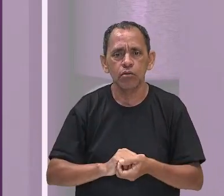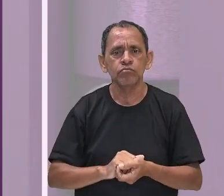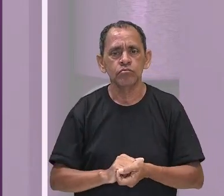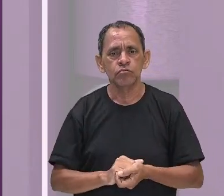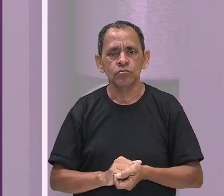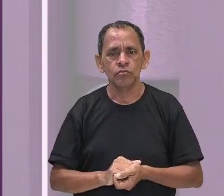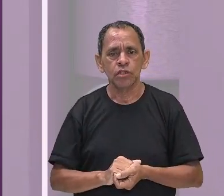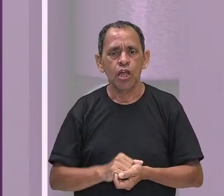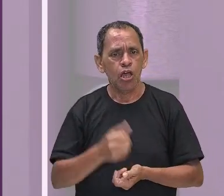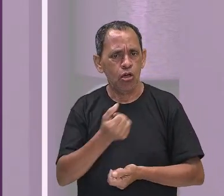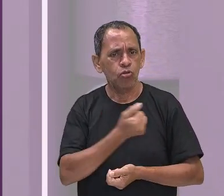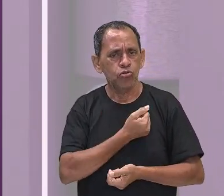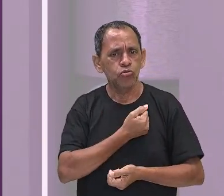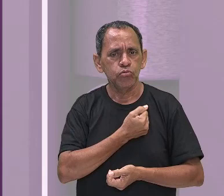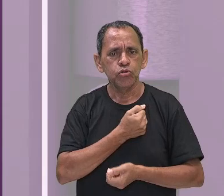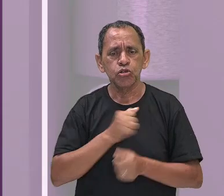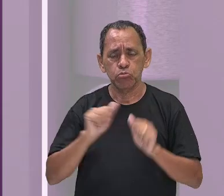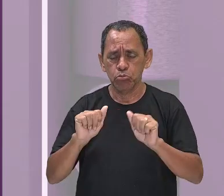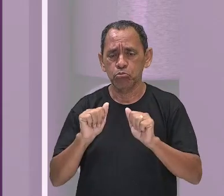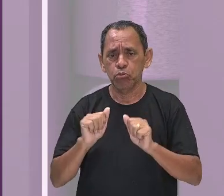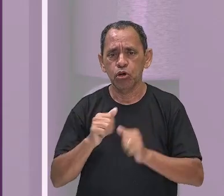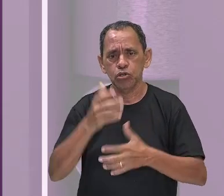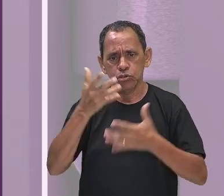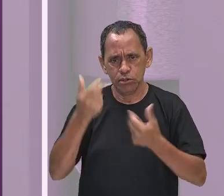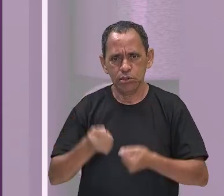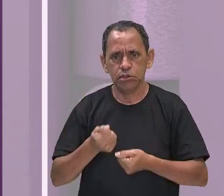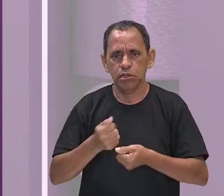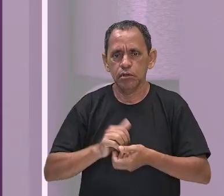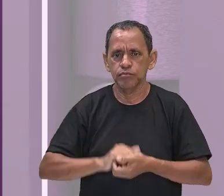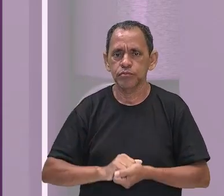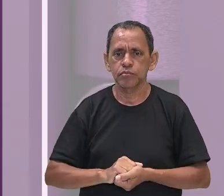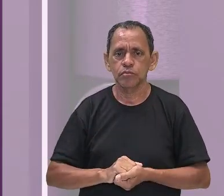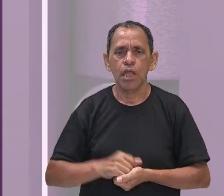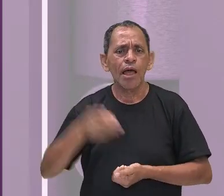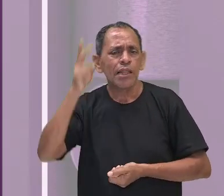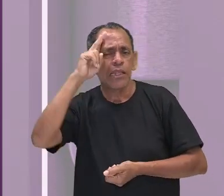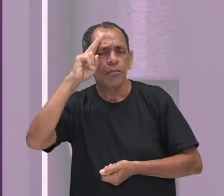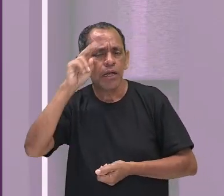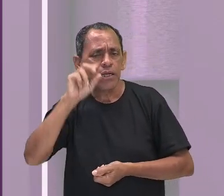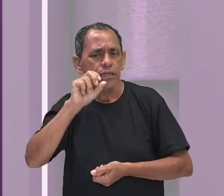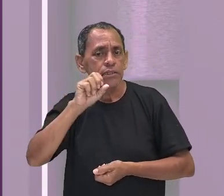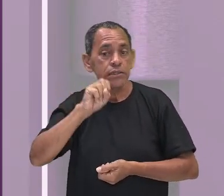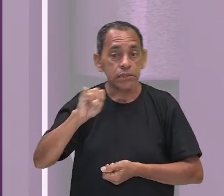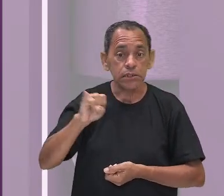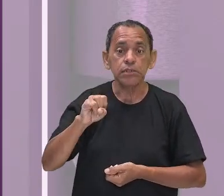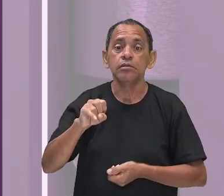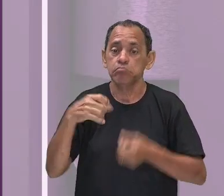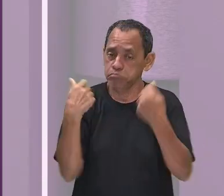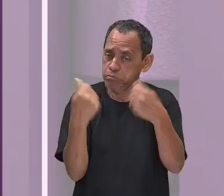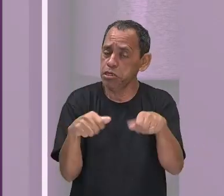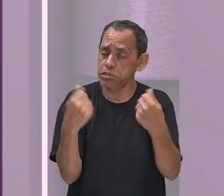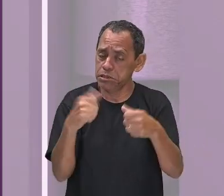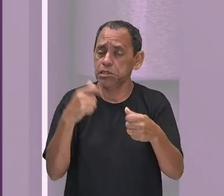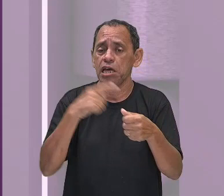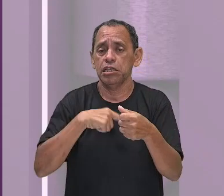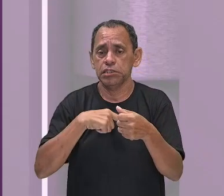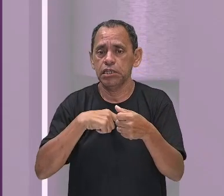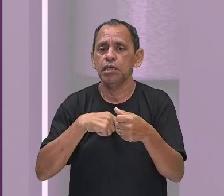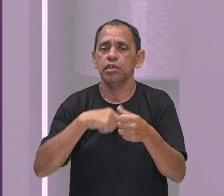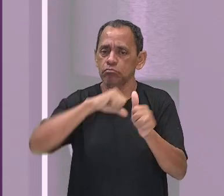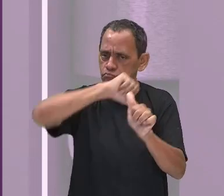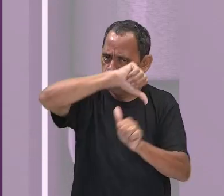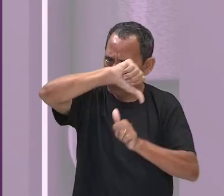aceitar perfeitamente, tá bom? Lembrando que, se for necessário, tá bom, faça a substituição e aí calcule devidamente